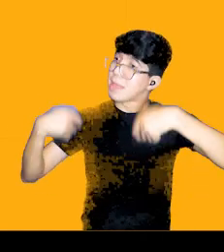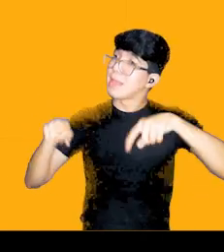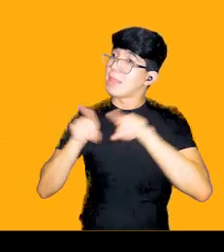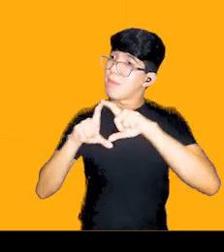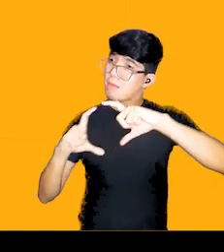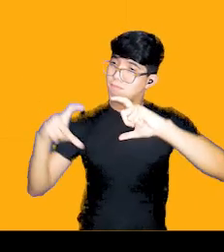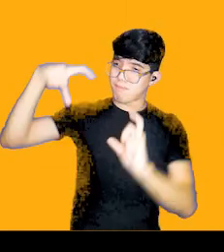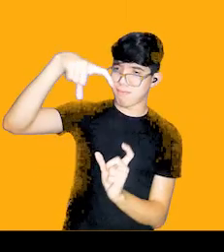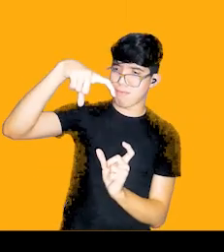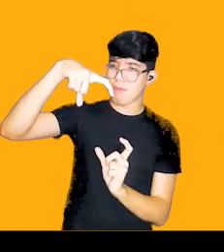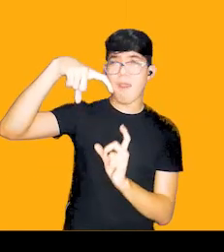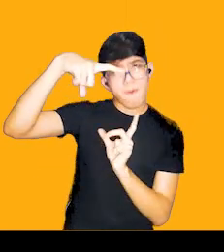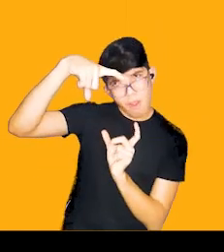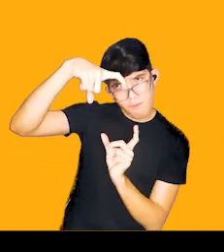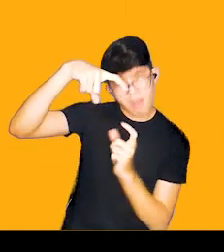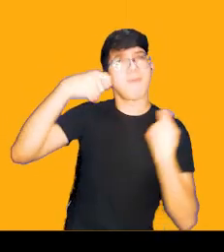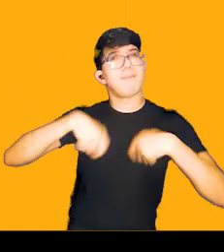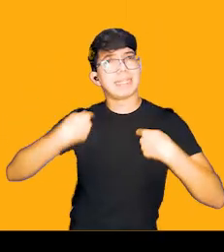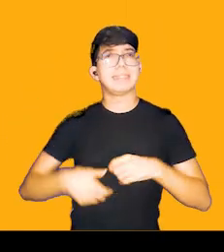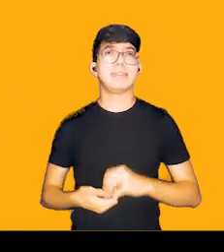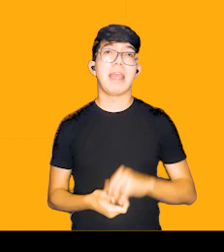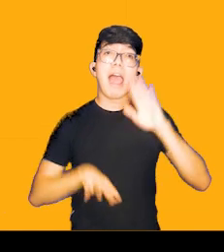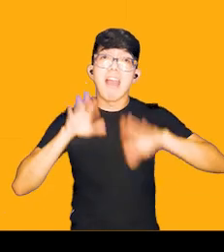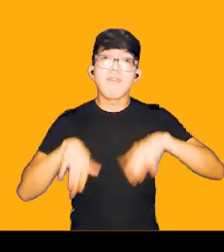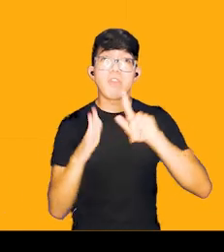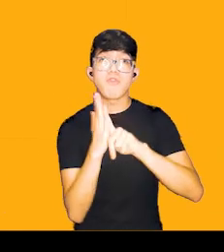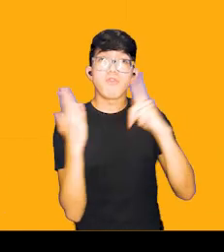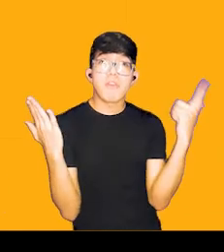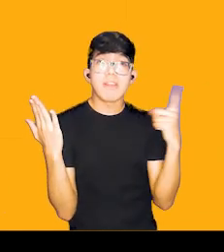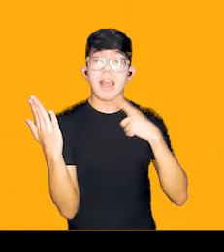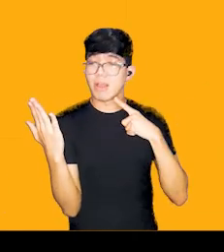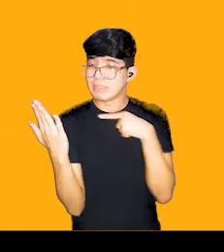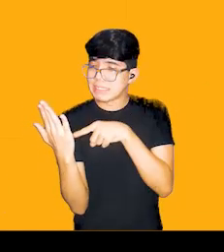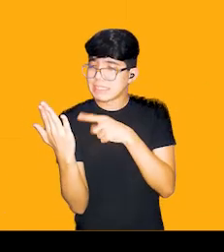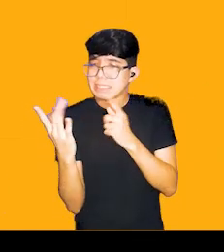coluna, né? Nessa época era tudo colunas, então você. Tem